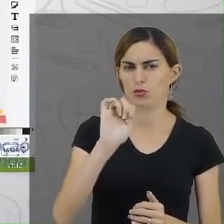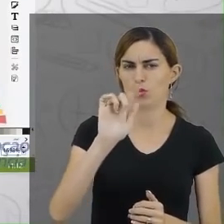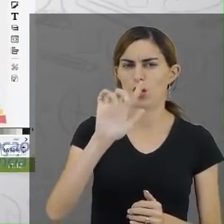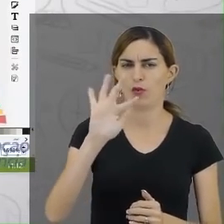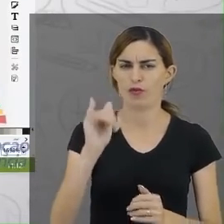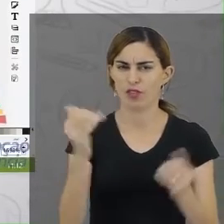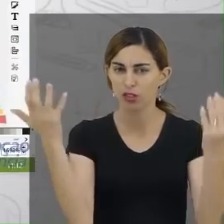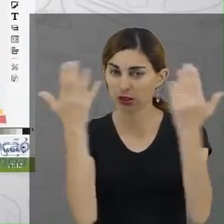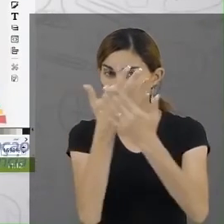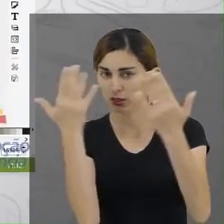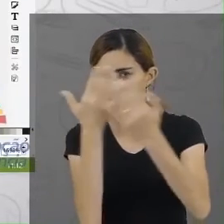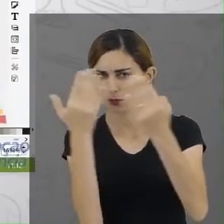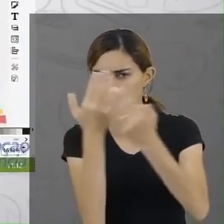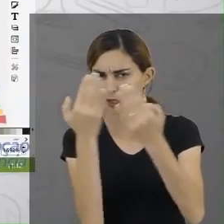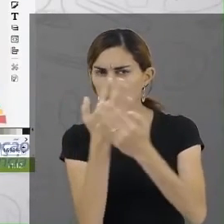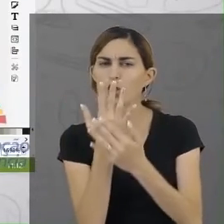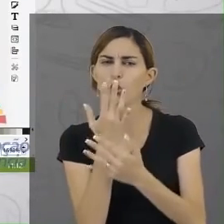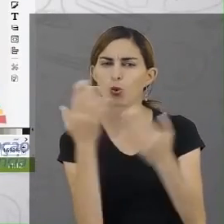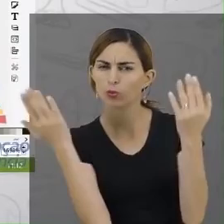deixar transparente.